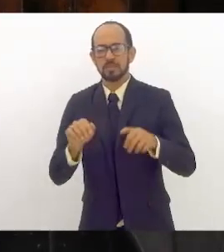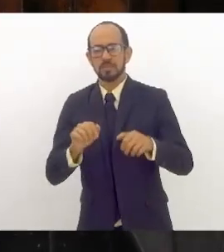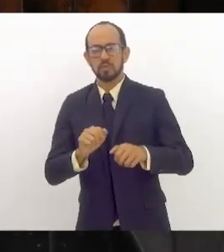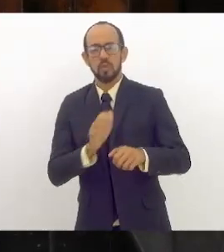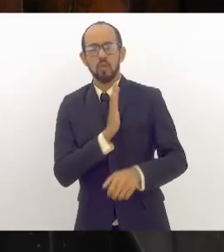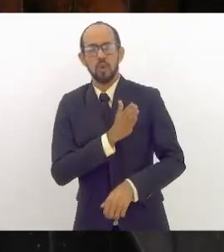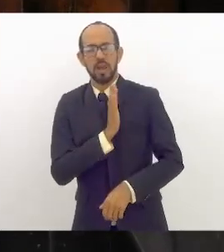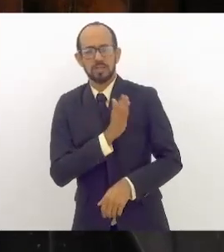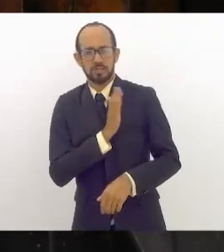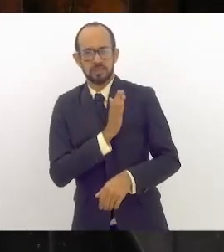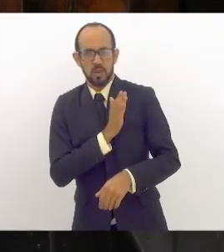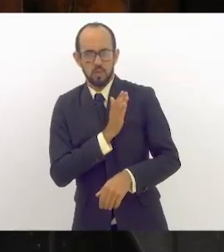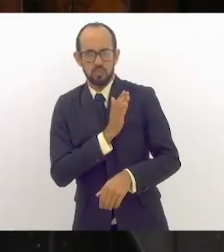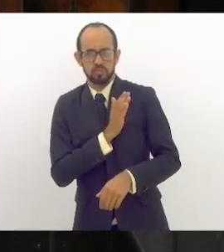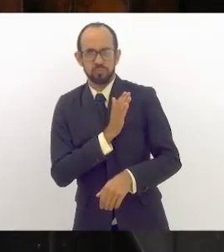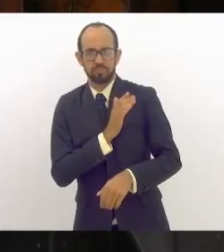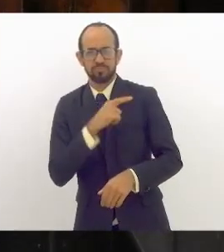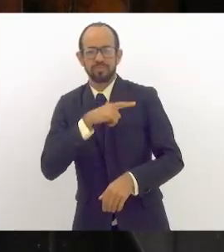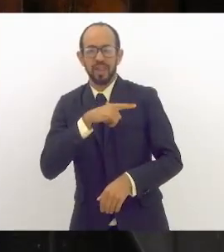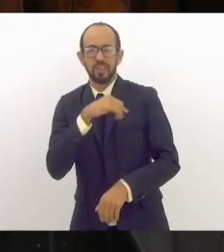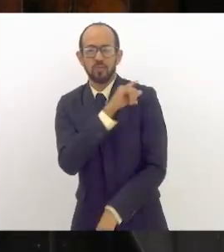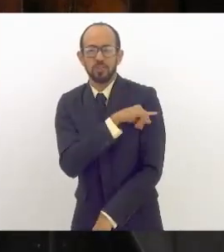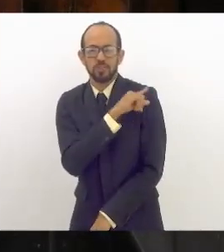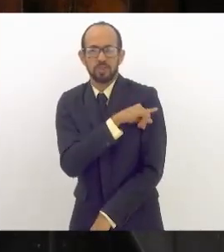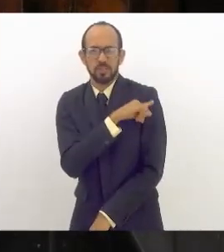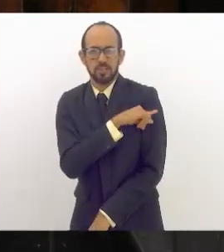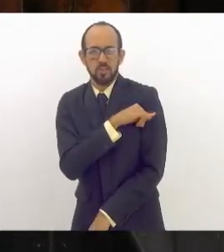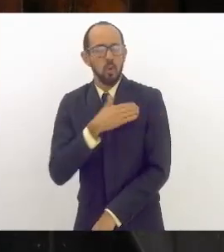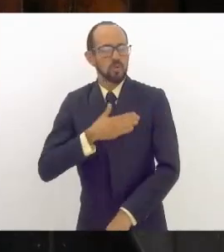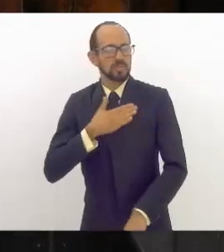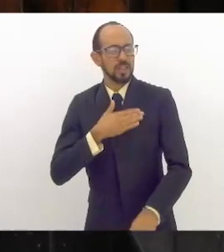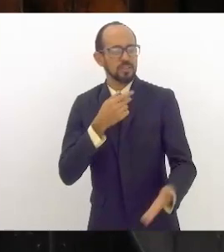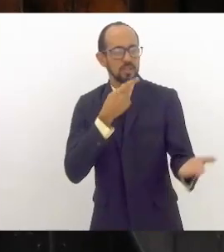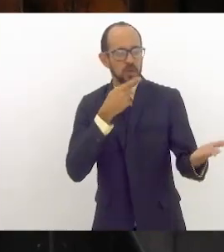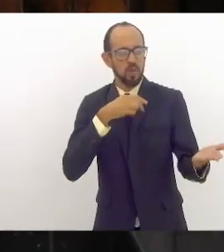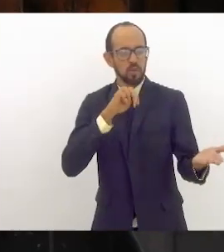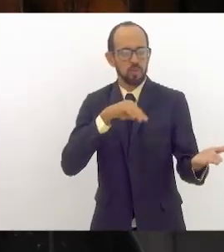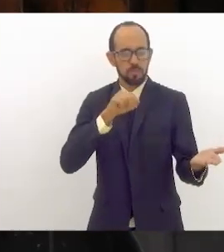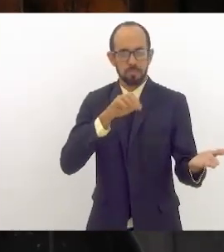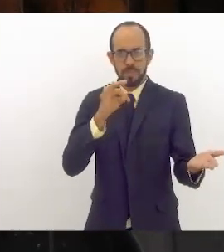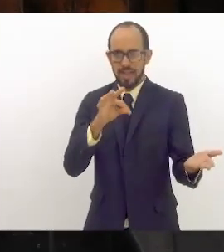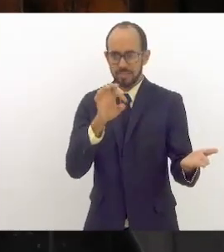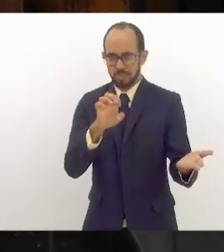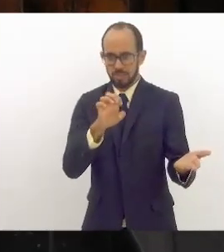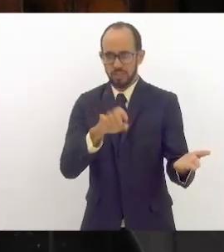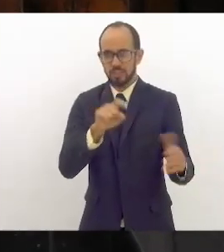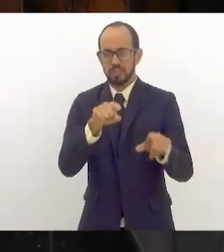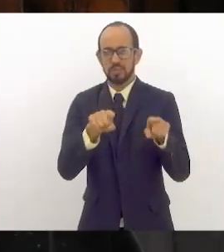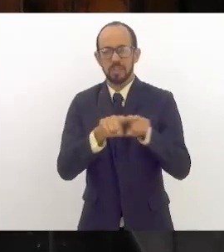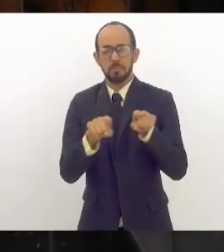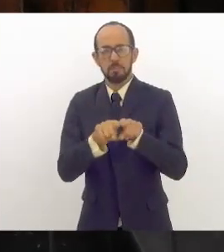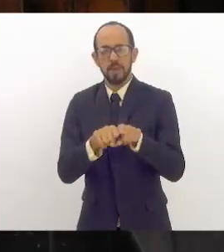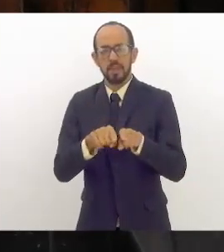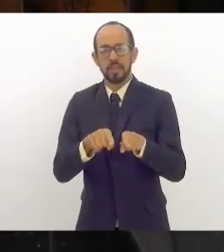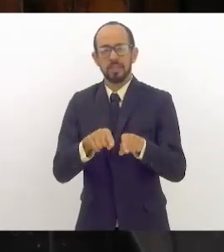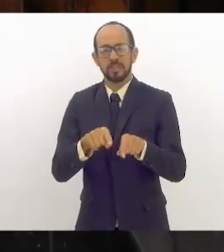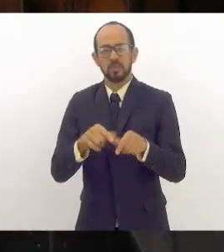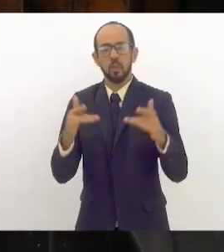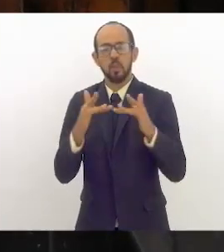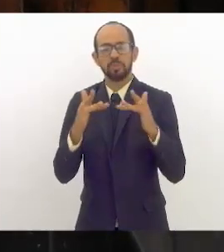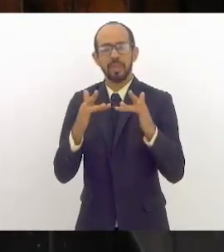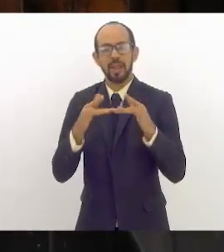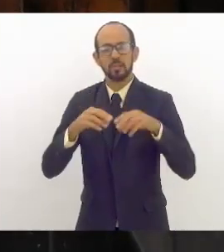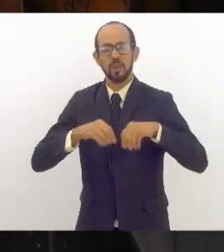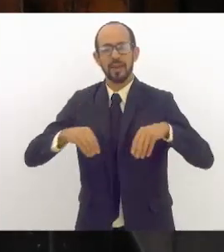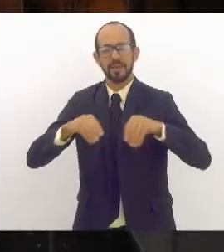coração gostei muito quando você falou do Mate gostei muito quando você falou do pé na areia de